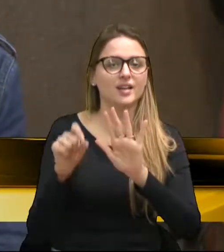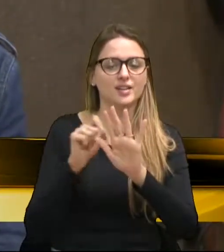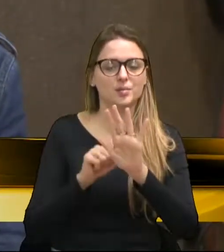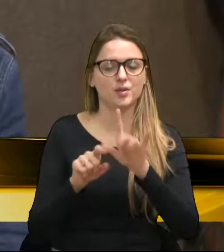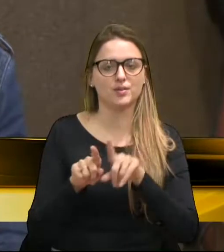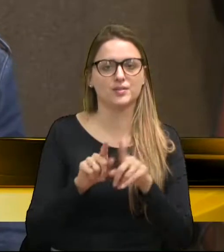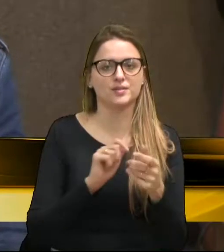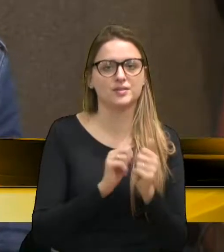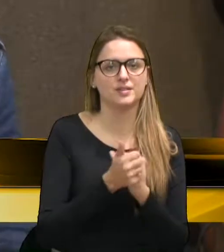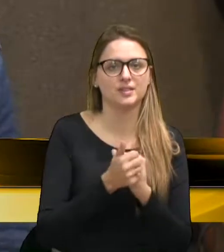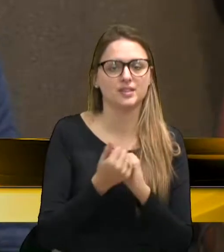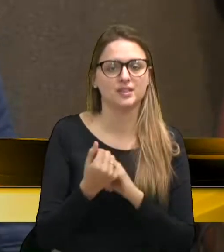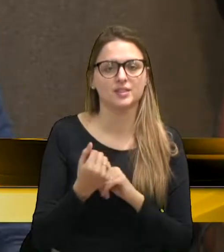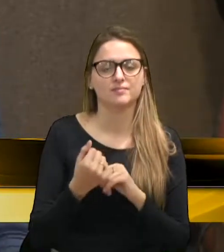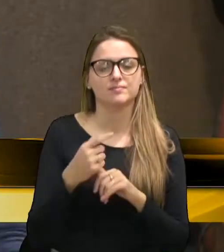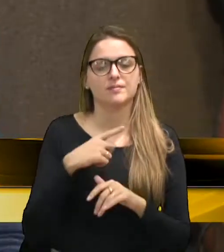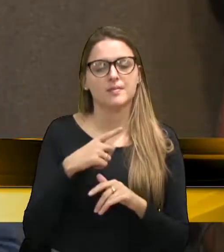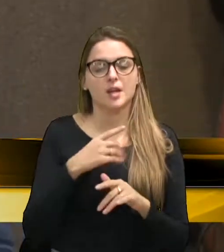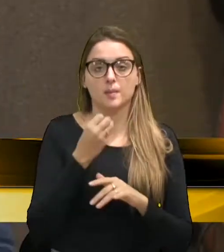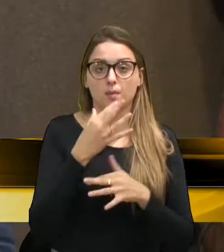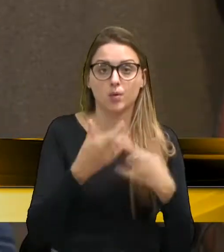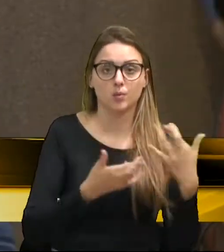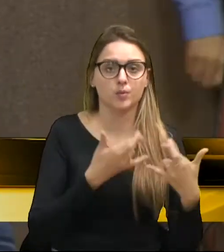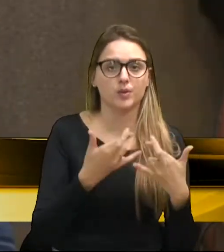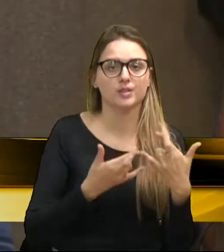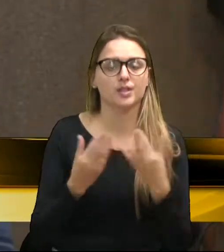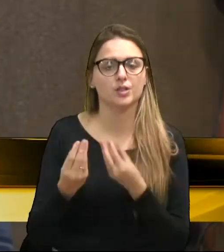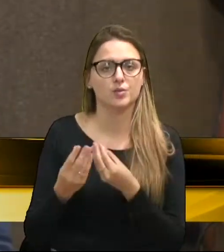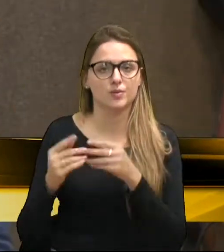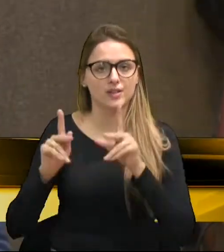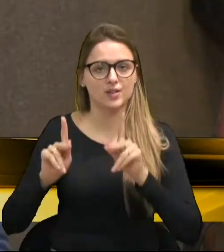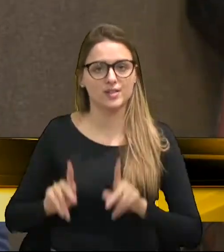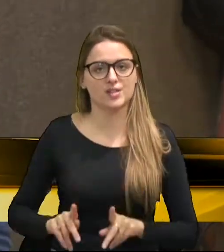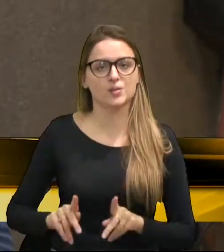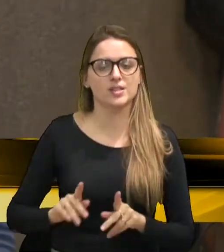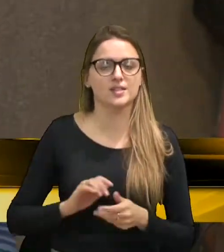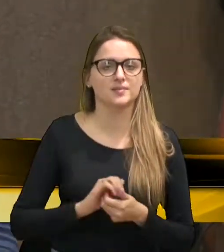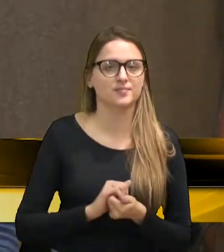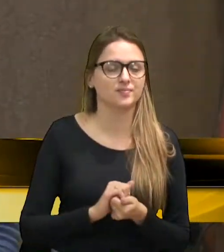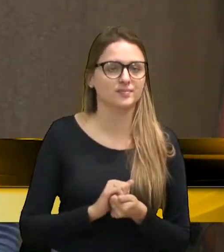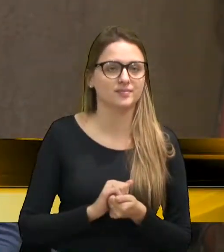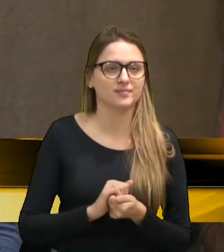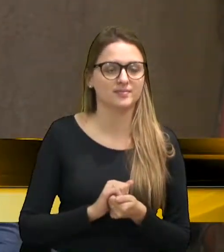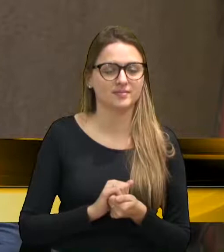acaba fazendo bem para o lazer de muitas pessoas, né, que ficam,